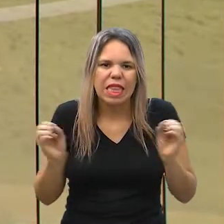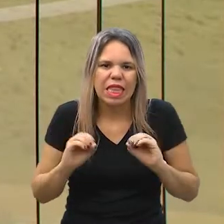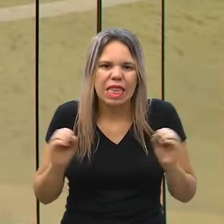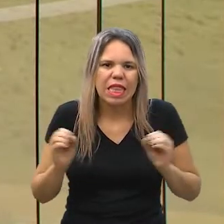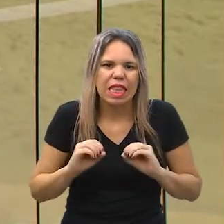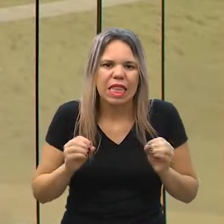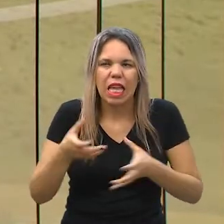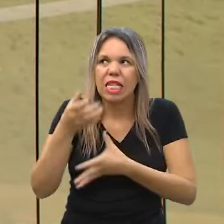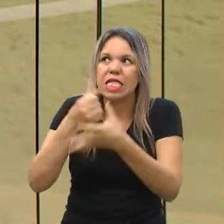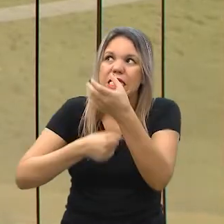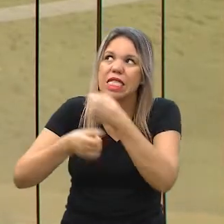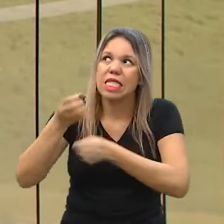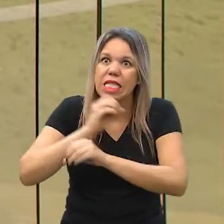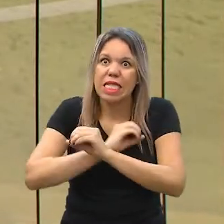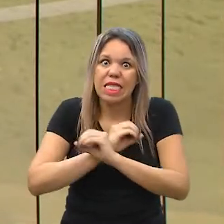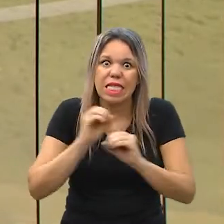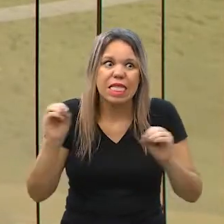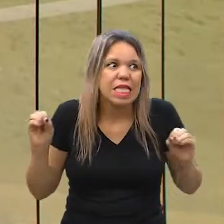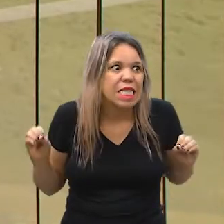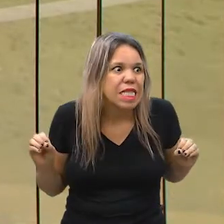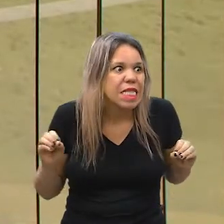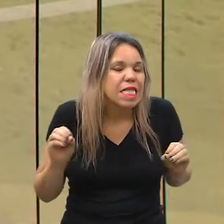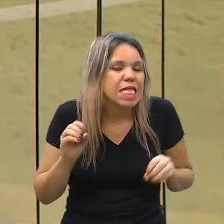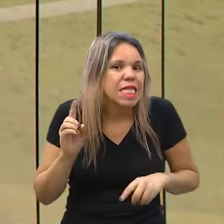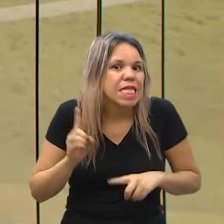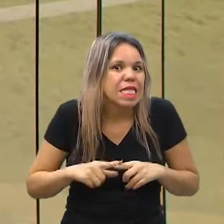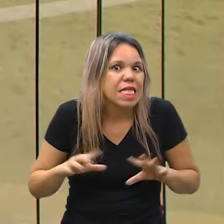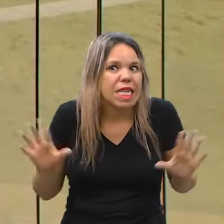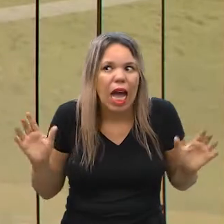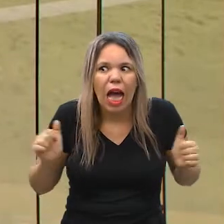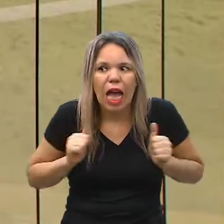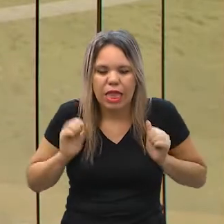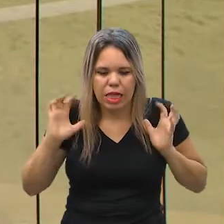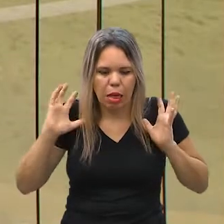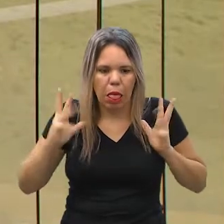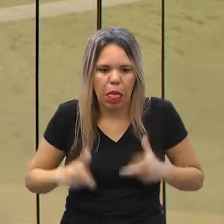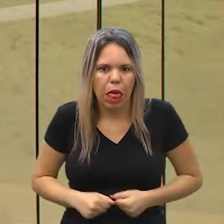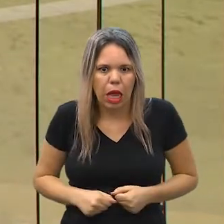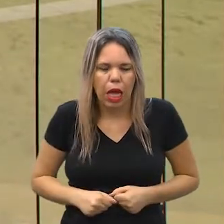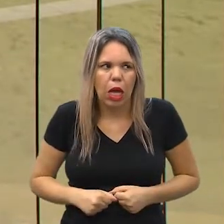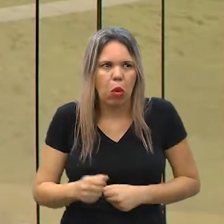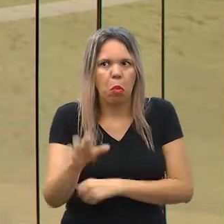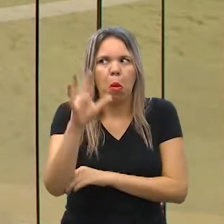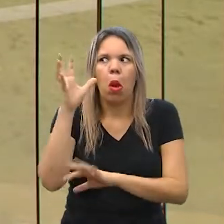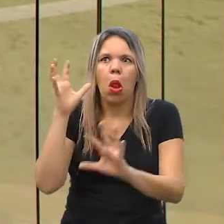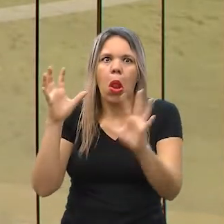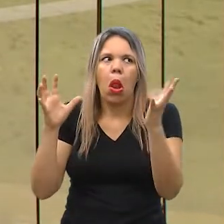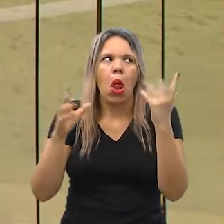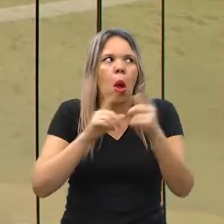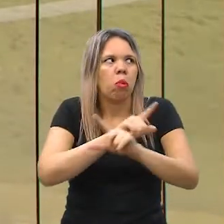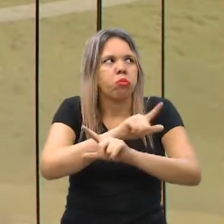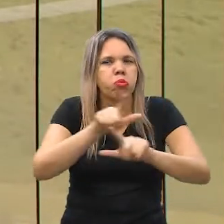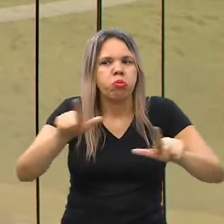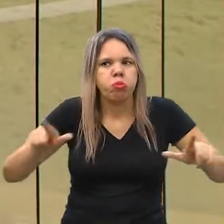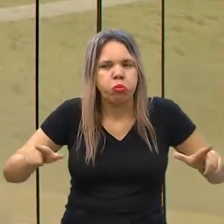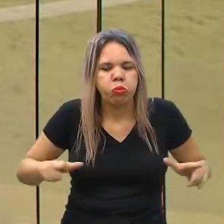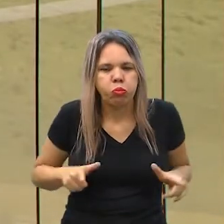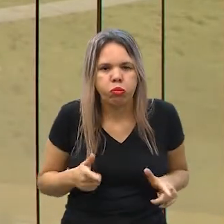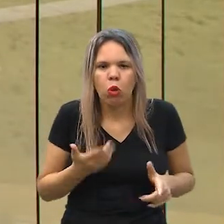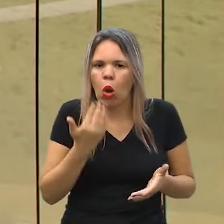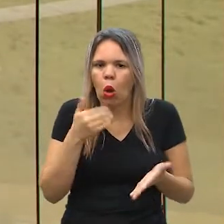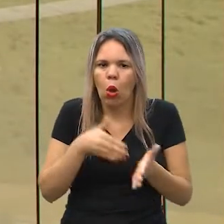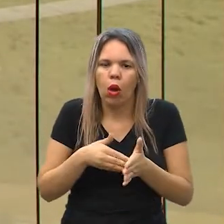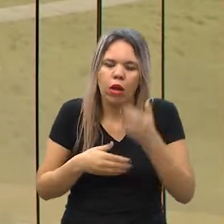ficamos sem cordas, ficamos sem nada. Ficou a deriva lá. Ficamos no meio do mato com nada. A nossa